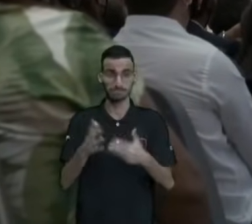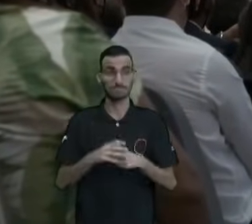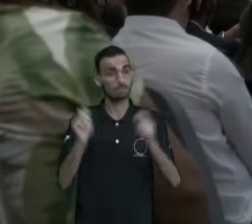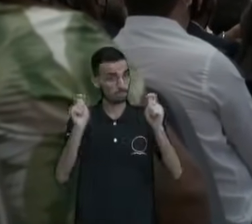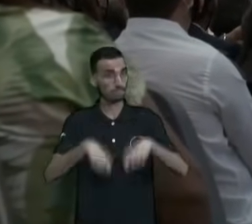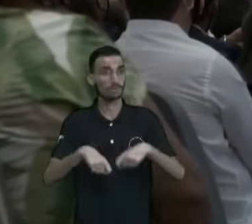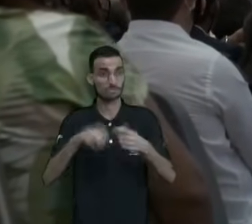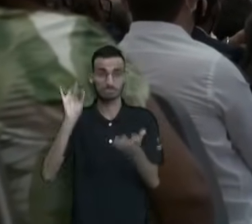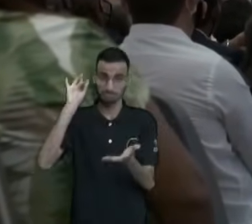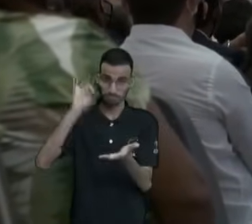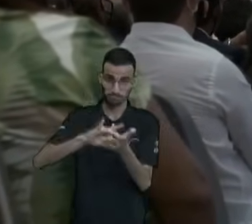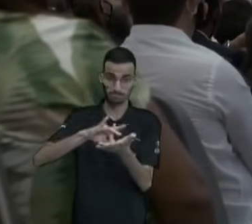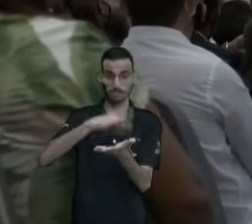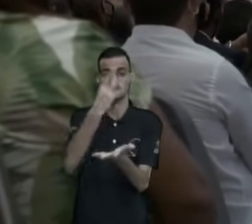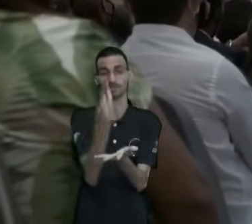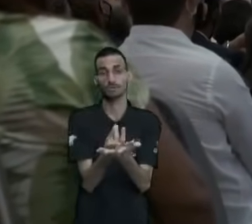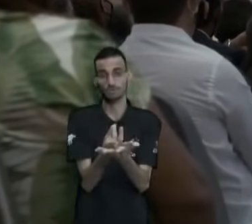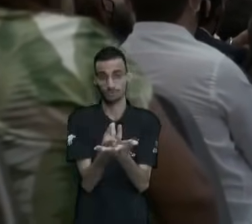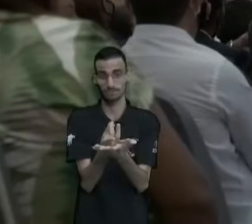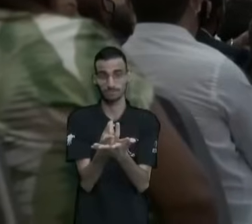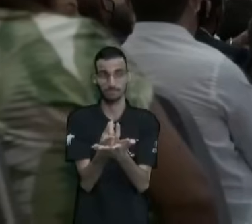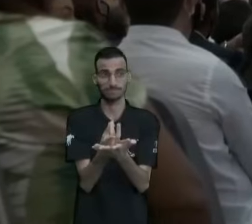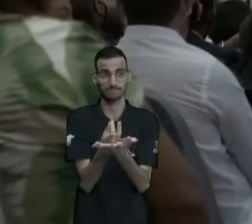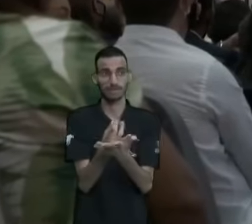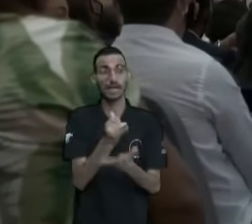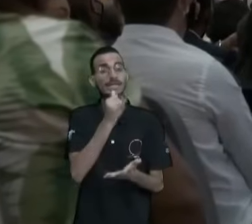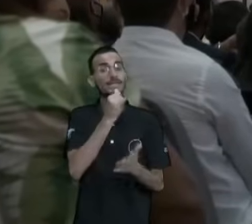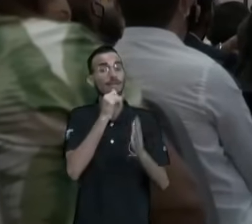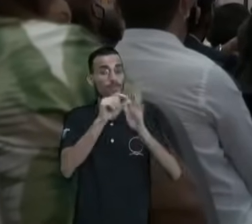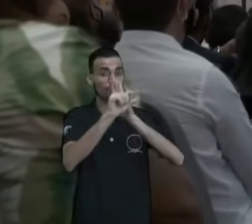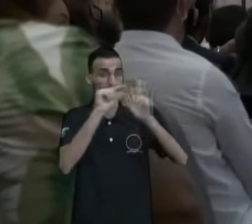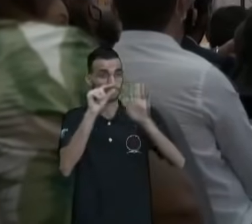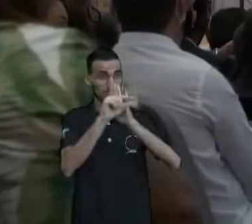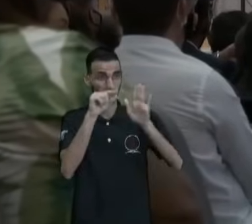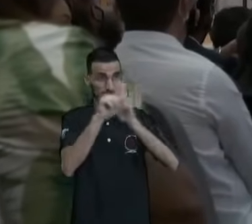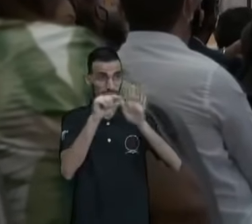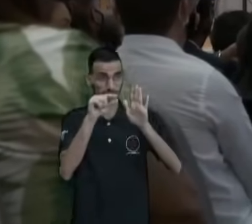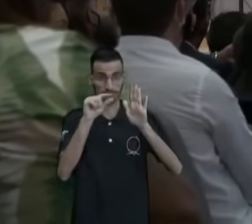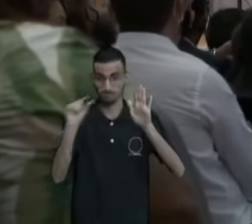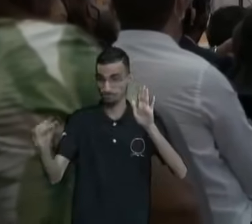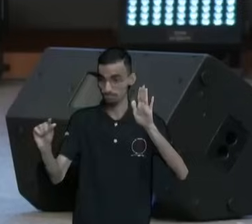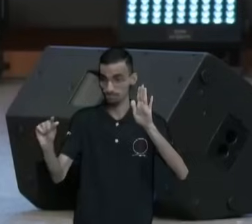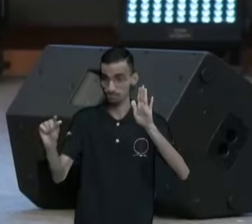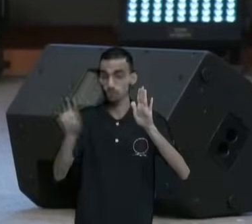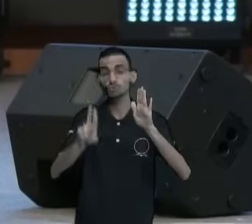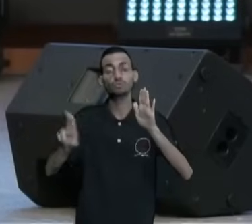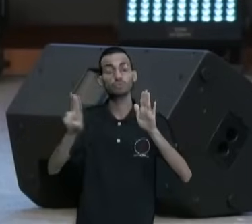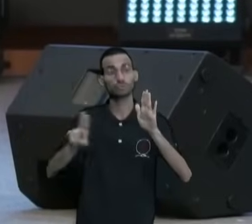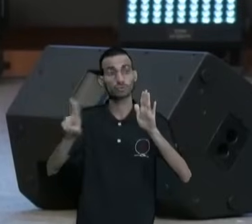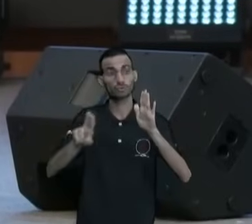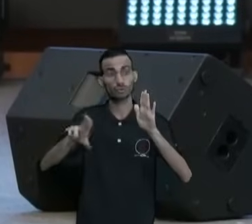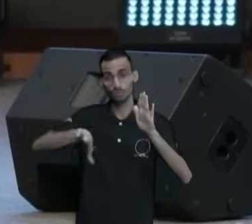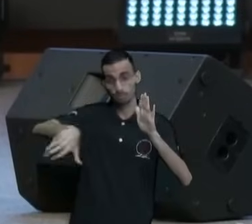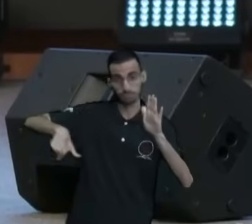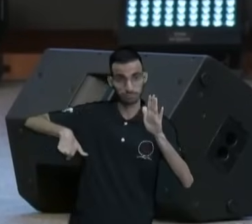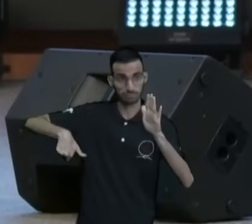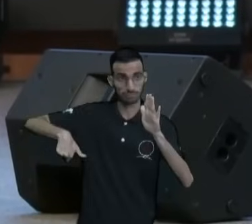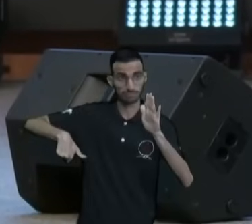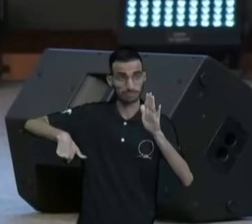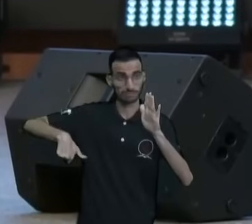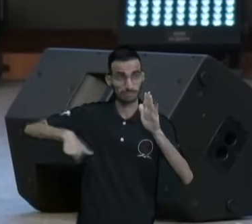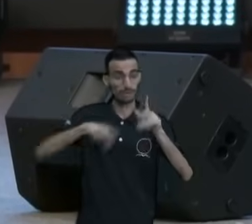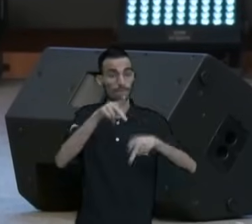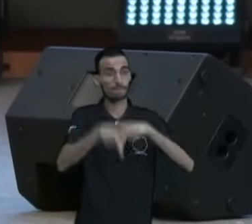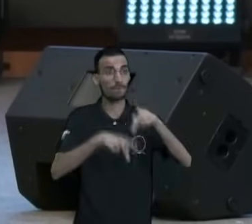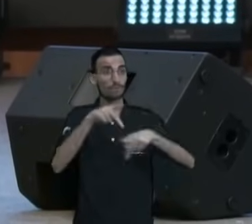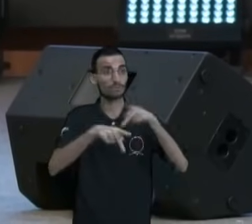textos e sai da frente e sai de baixo o povo não tem um entendimento de princípios der hermenêutica cai igual um